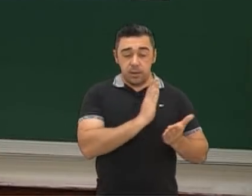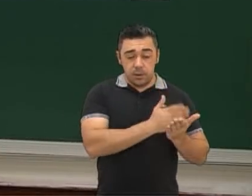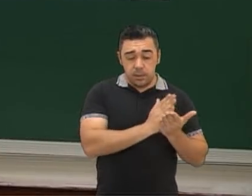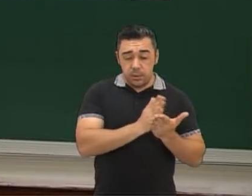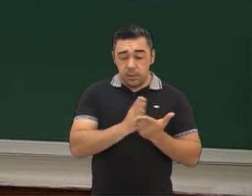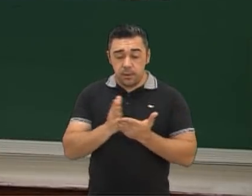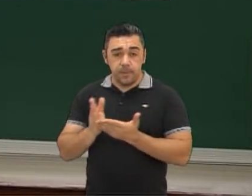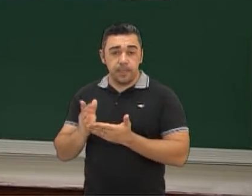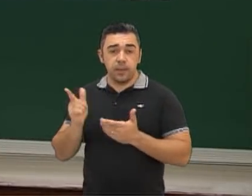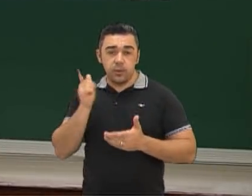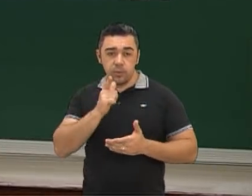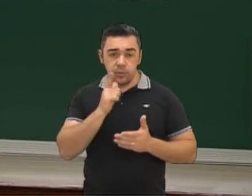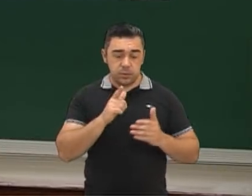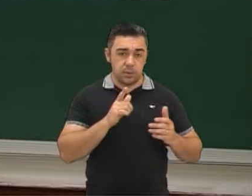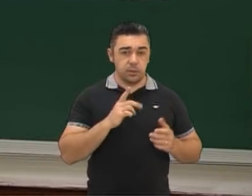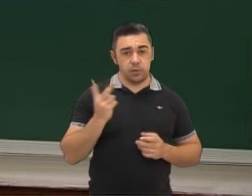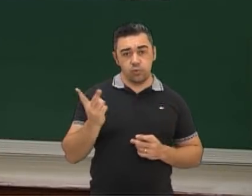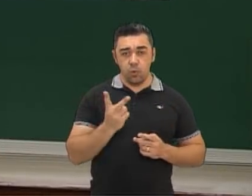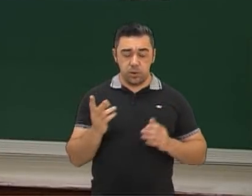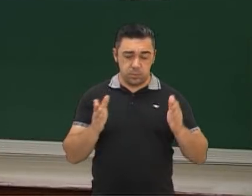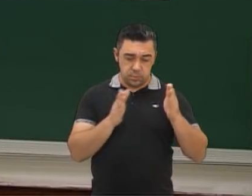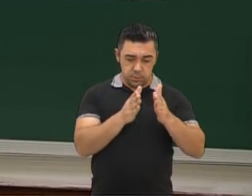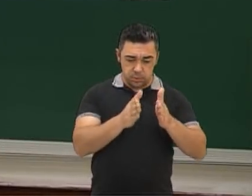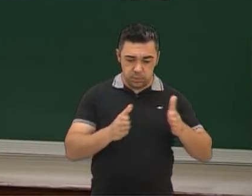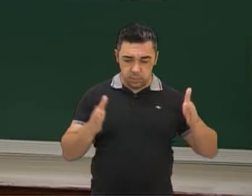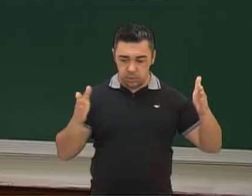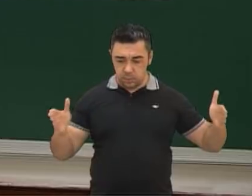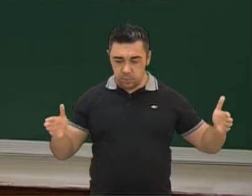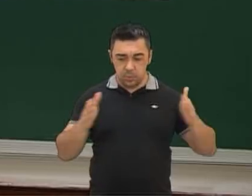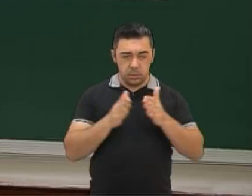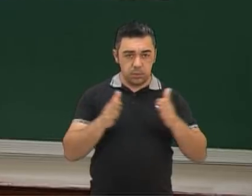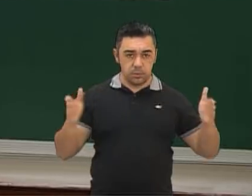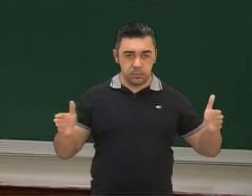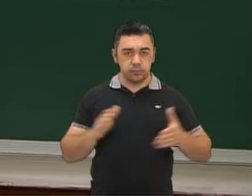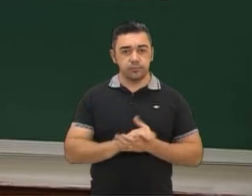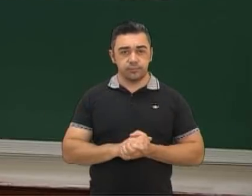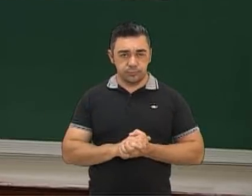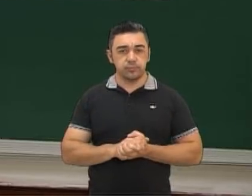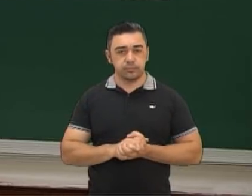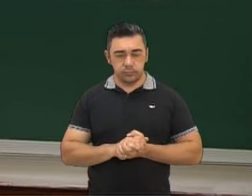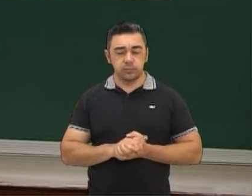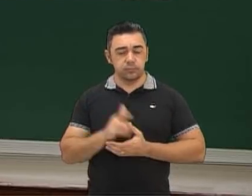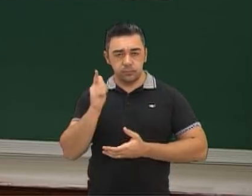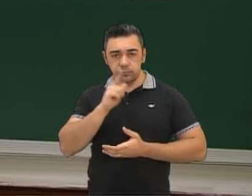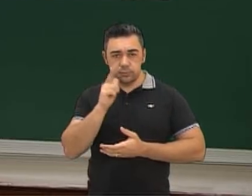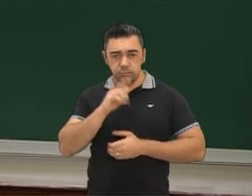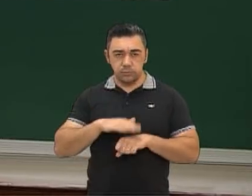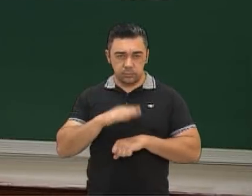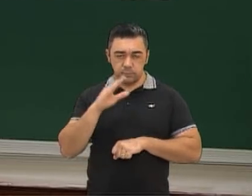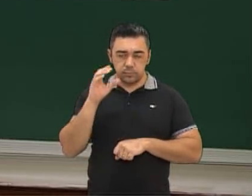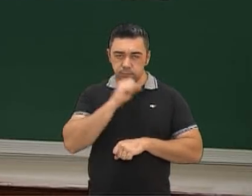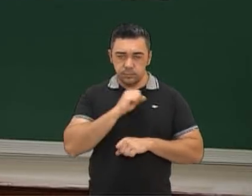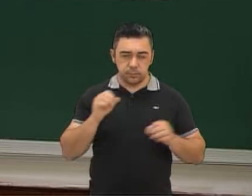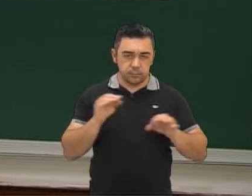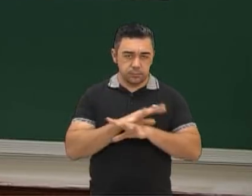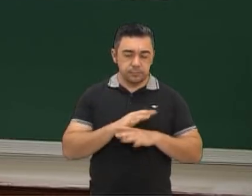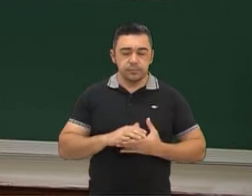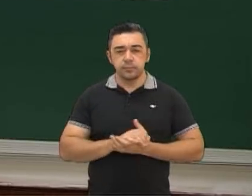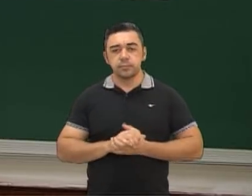espaços no campo, né? Você ter mais espaços vazios no campo e os times conseguirem completar as